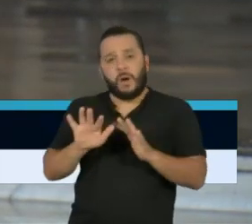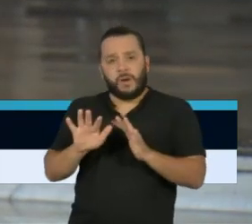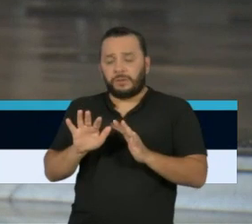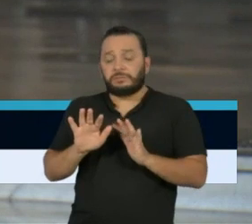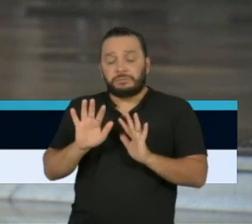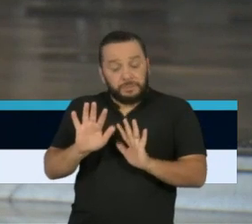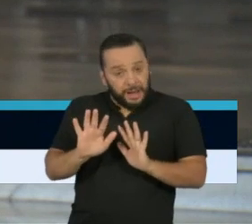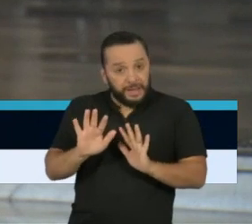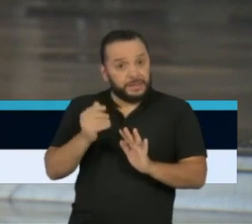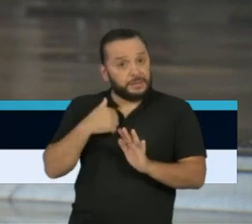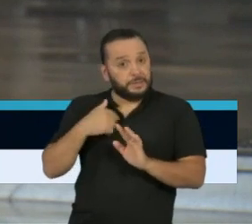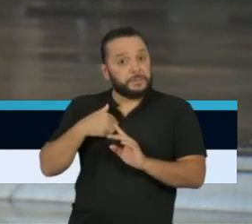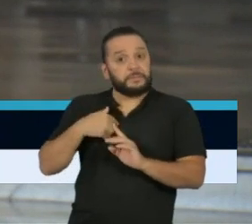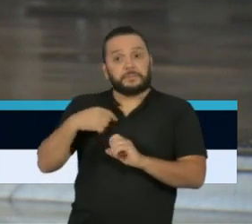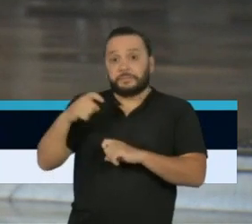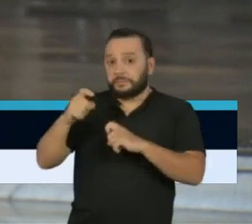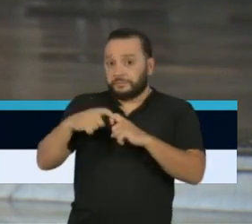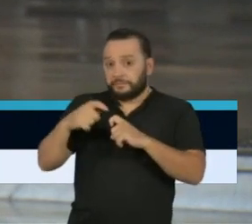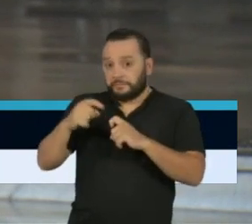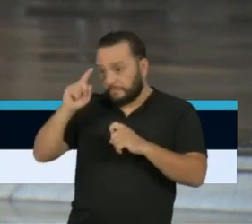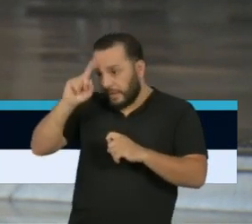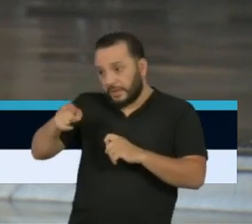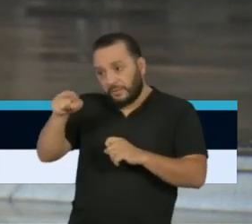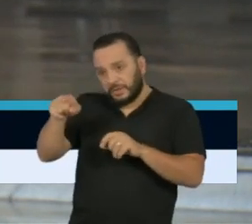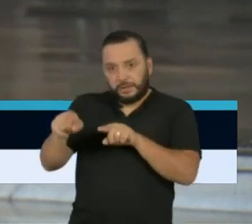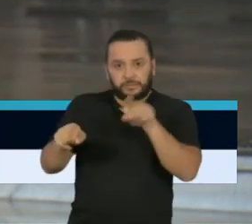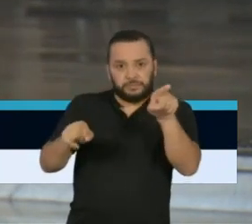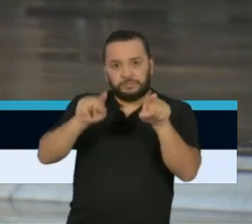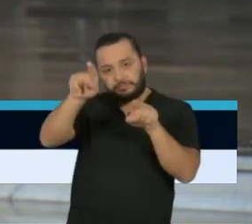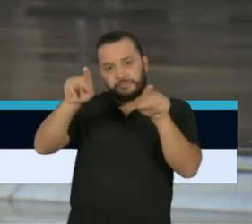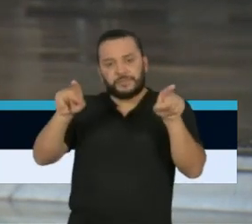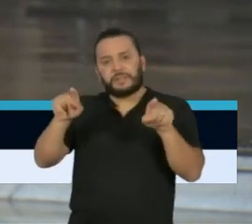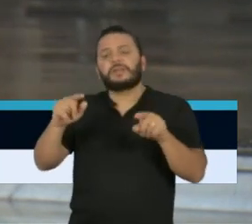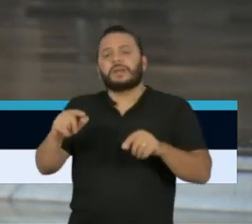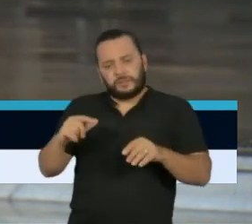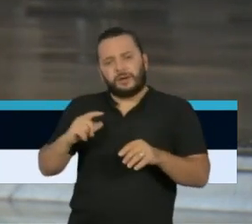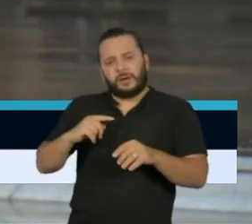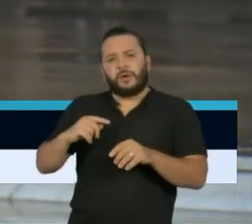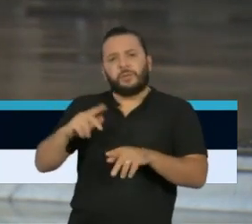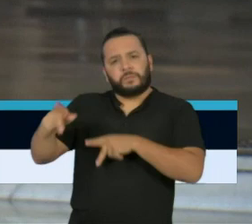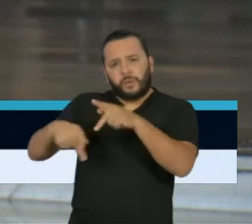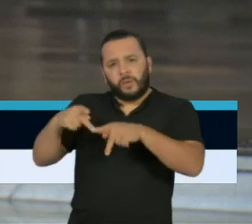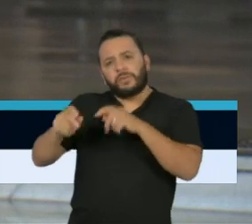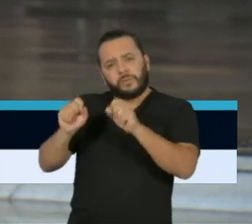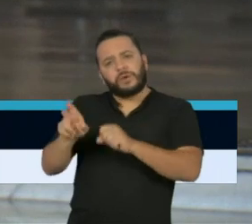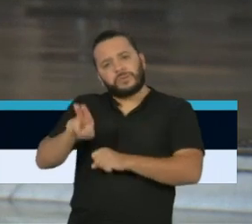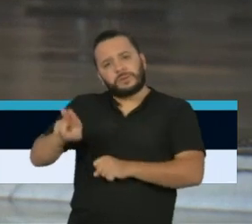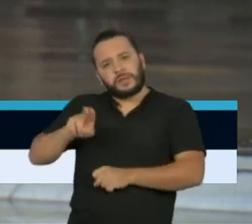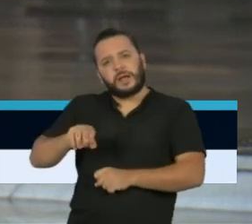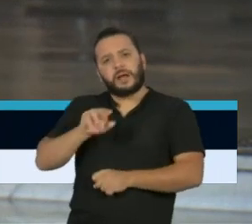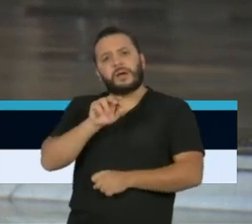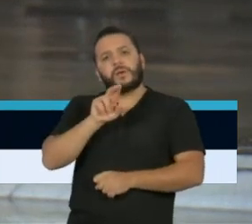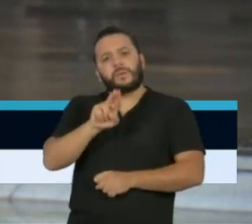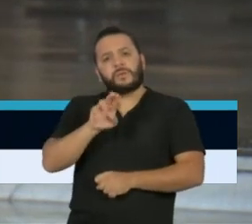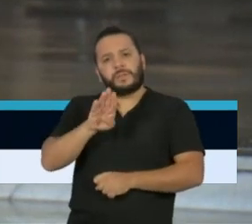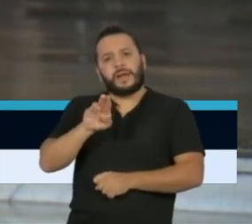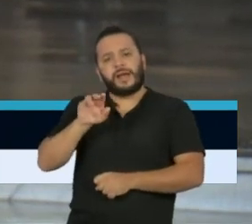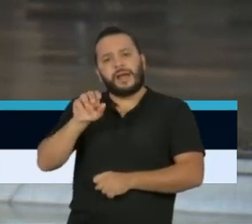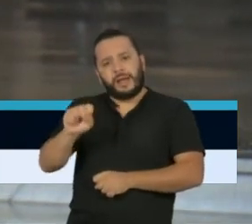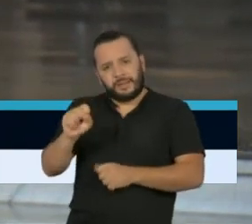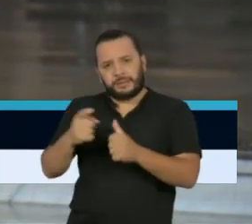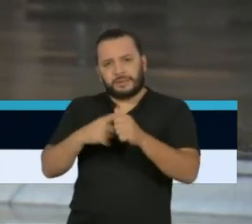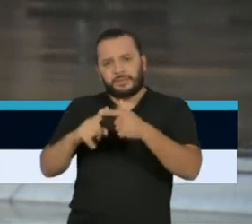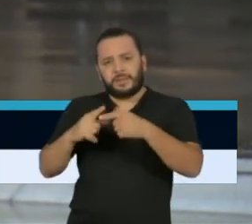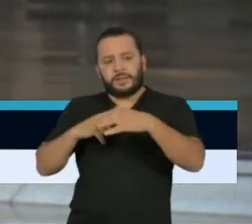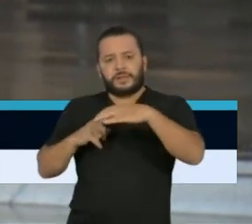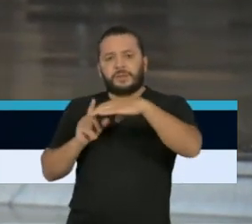ter acesso ao sistema municipal das várias UBS, dos vários pronto-socorros espalhados por toda a cidade. Já